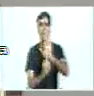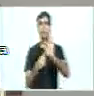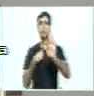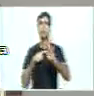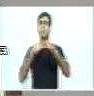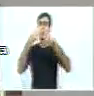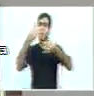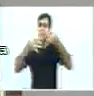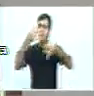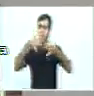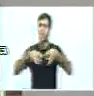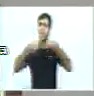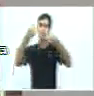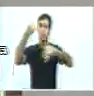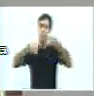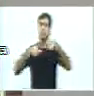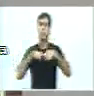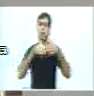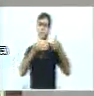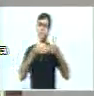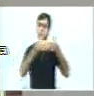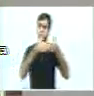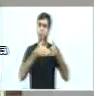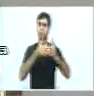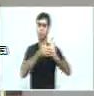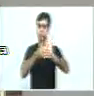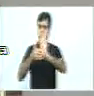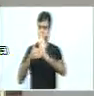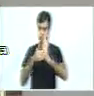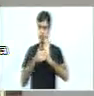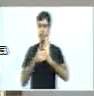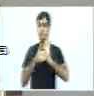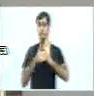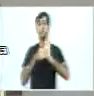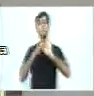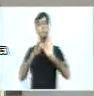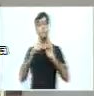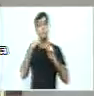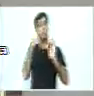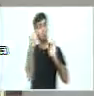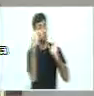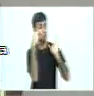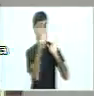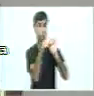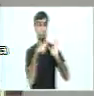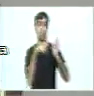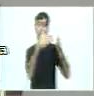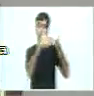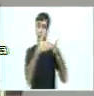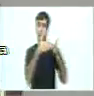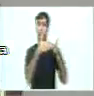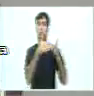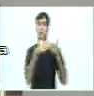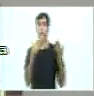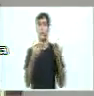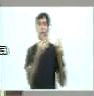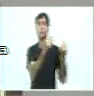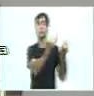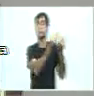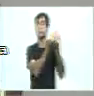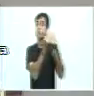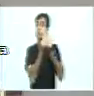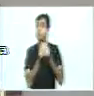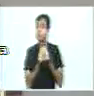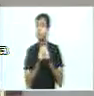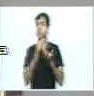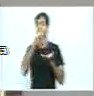de vários pedidos na discussão das proposições, que mostram aí os pedidos que a gente vem fazendo e não vem